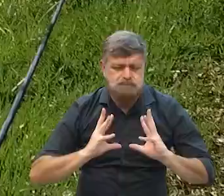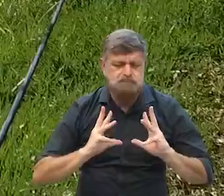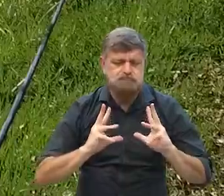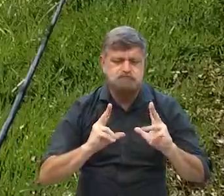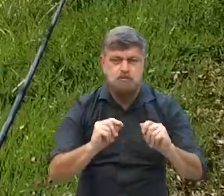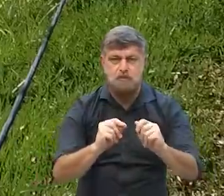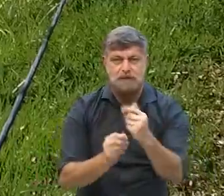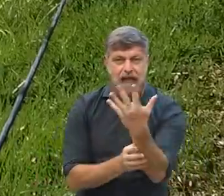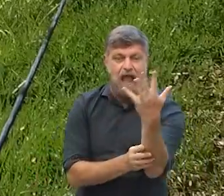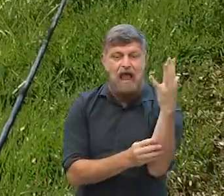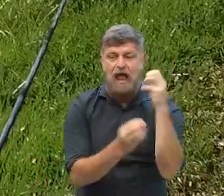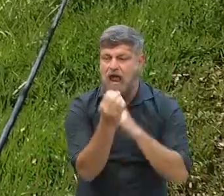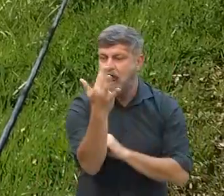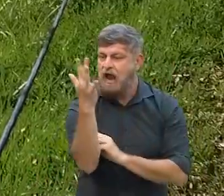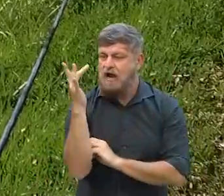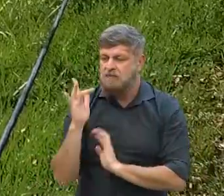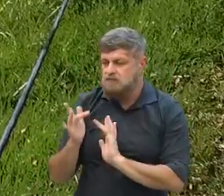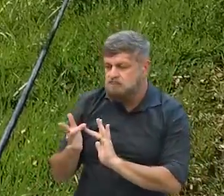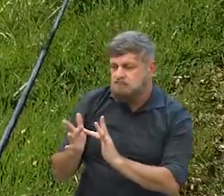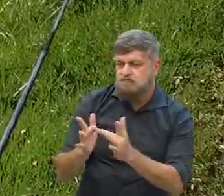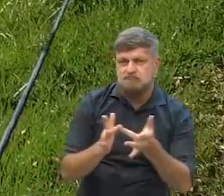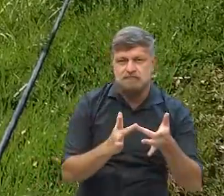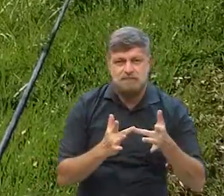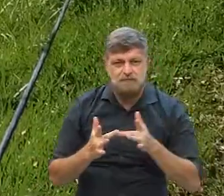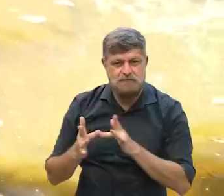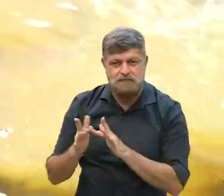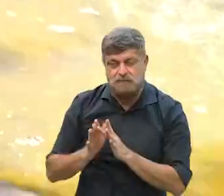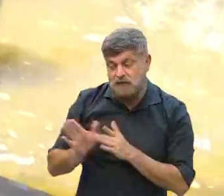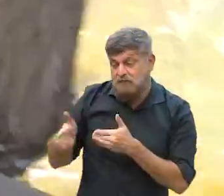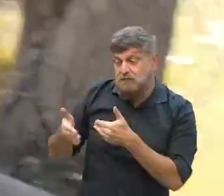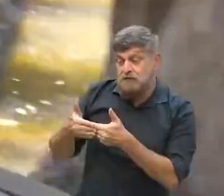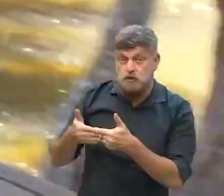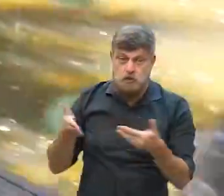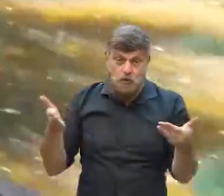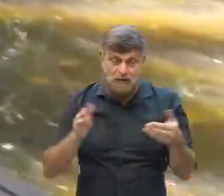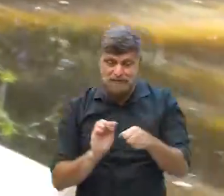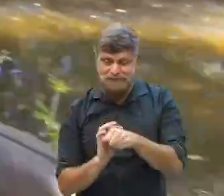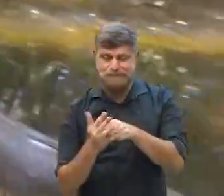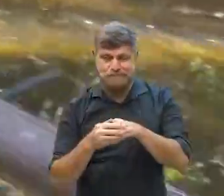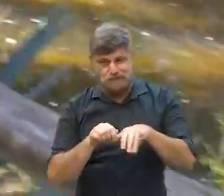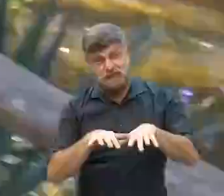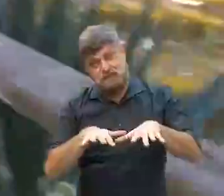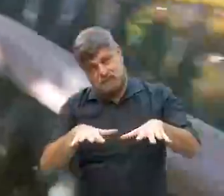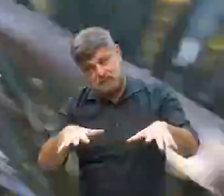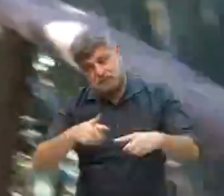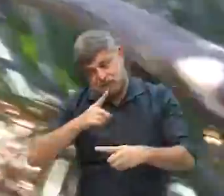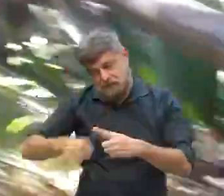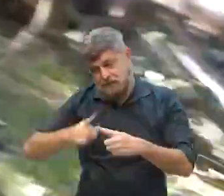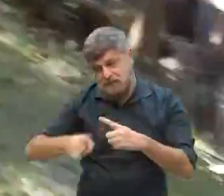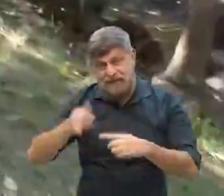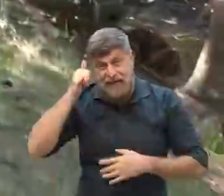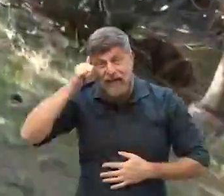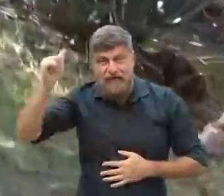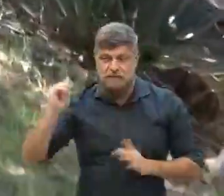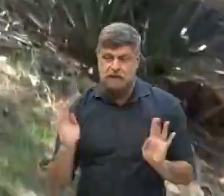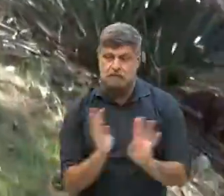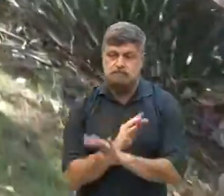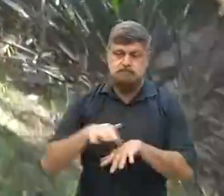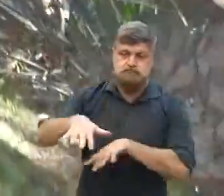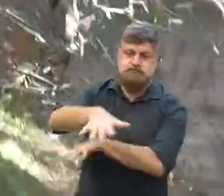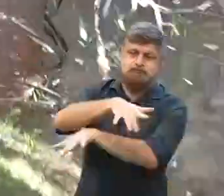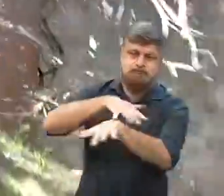e locais de convívio, apenas fechados por conta da pandemia da Covid-19 para evitar